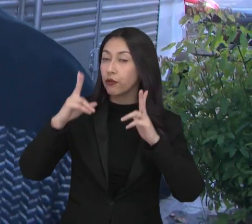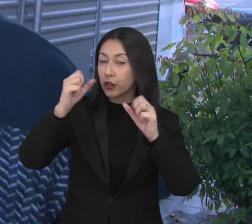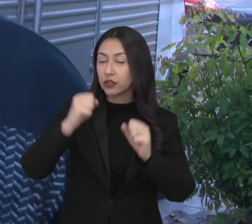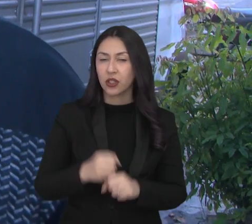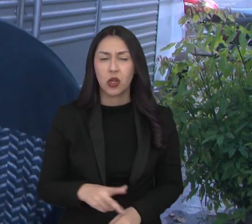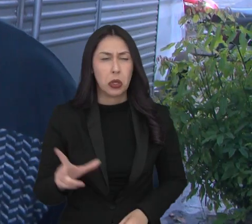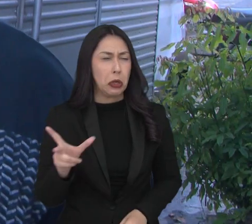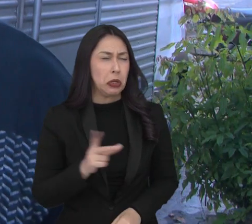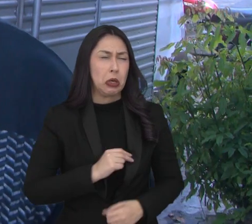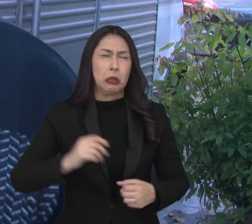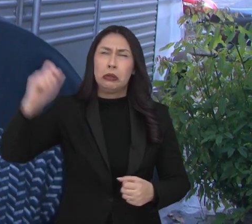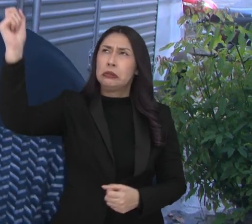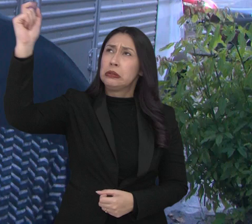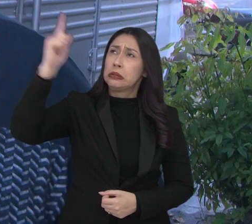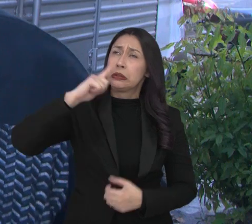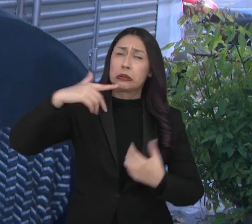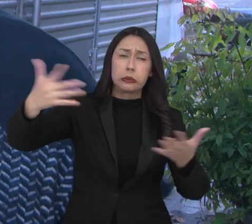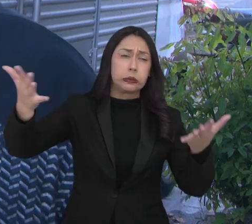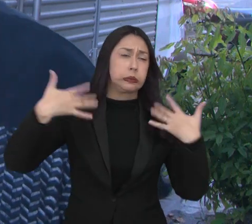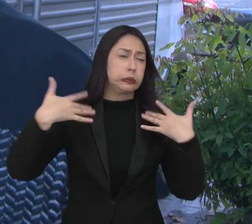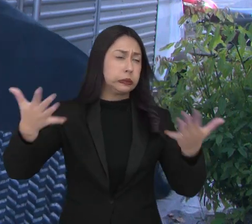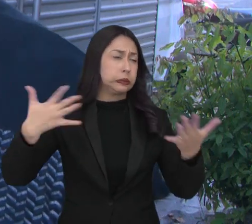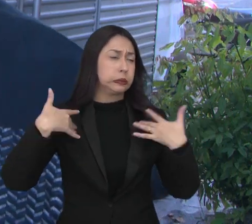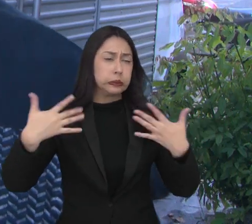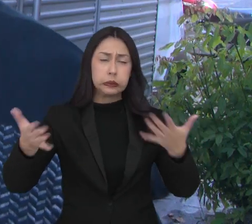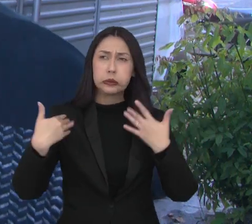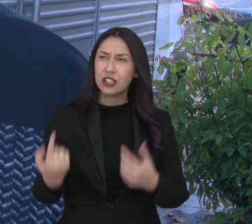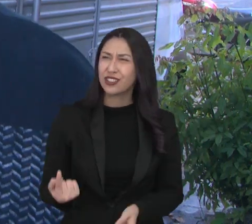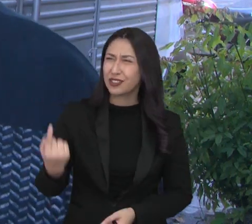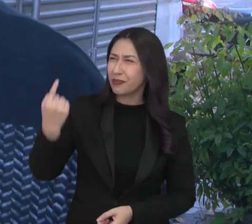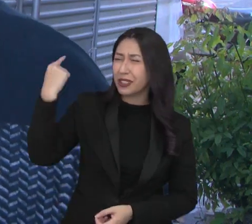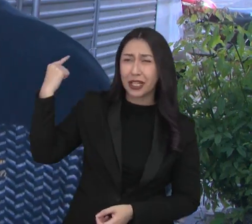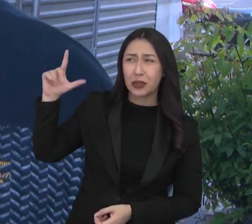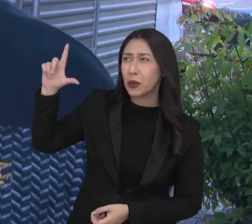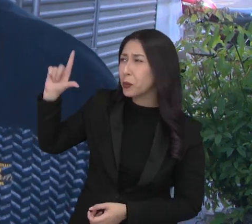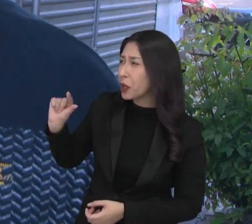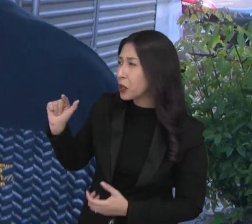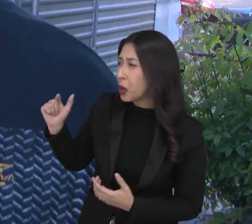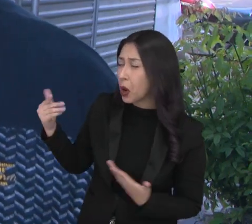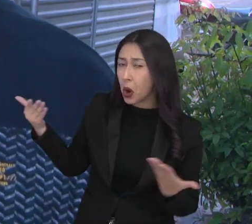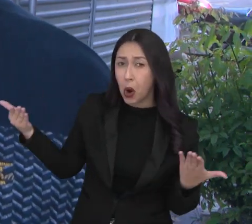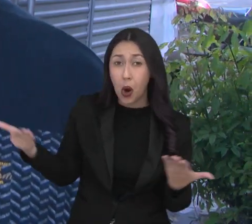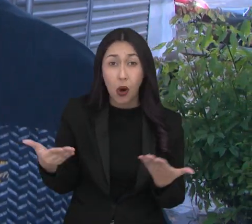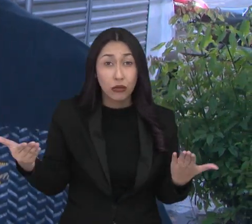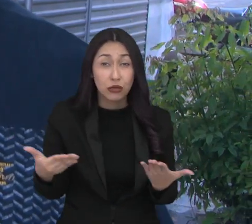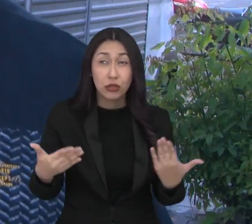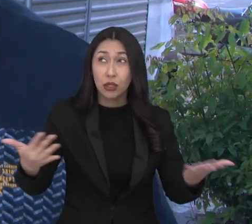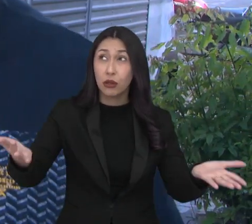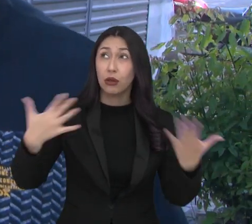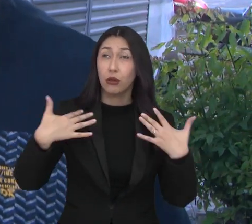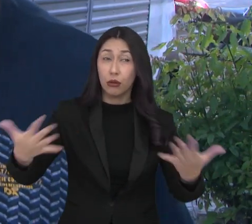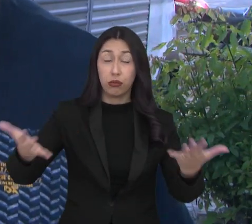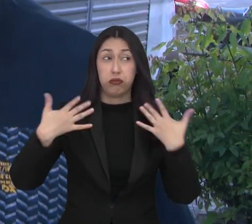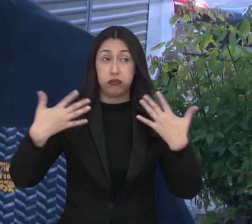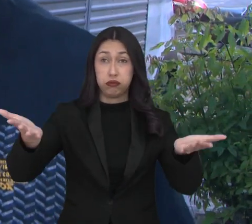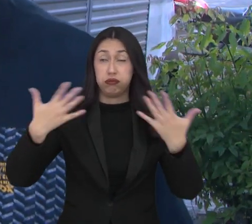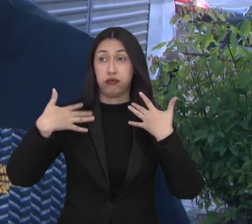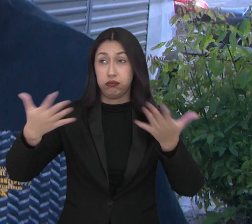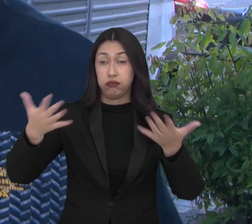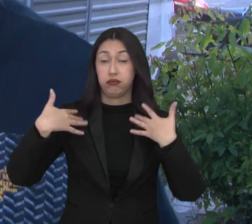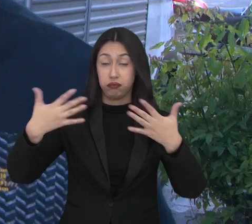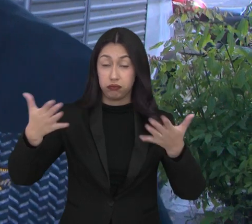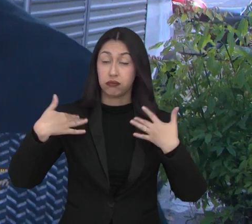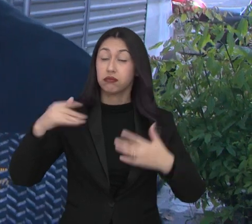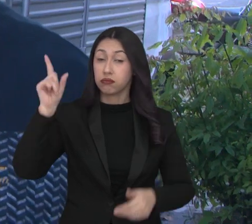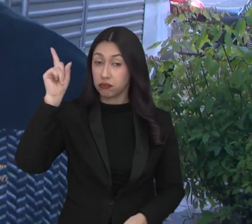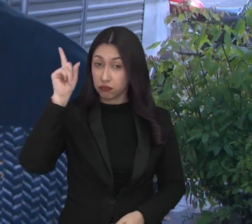é bem mais forte, como de antigamente. Eu acho que hoje está muito mais, o tempo está muito mais, o calor está